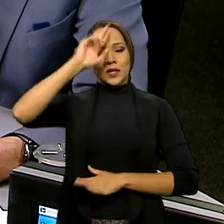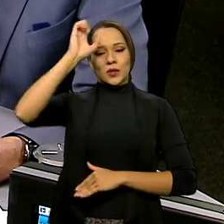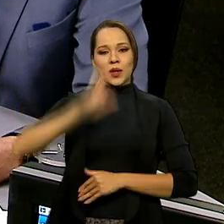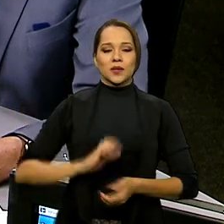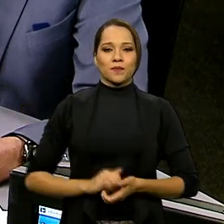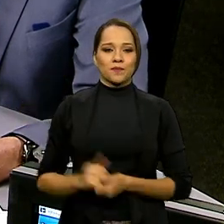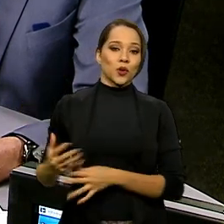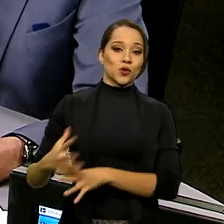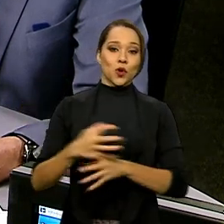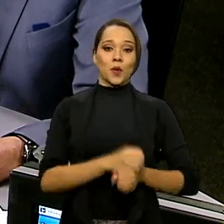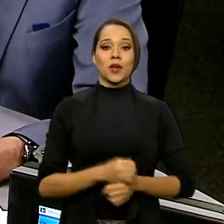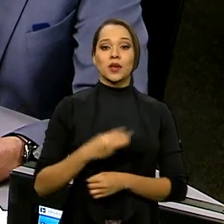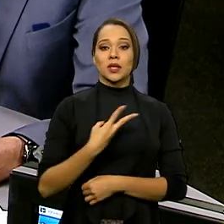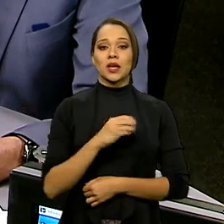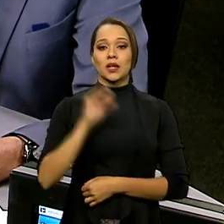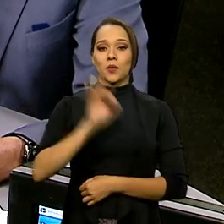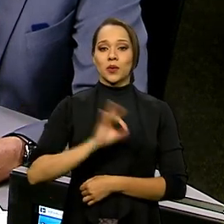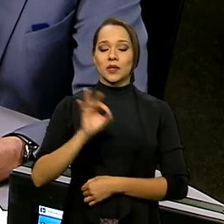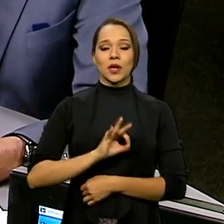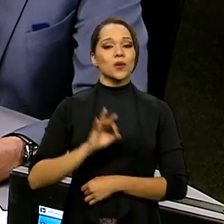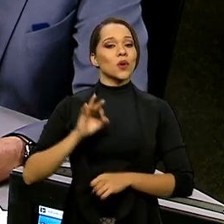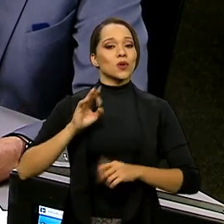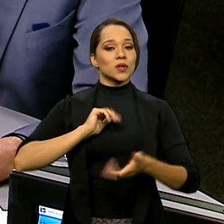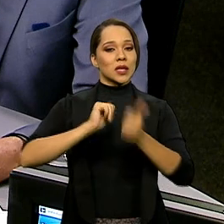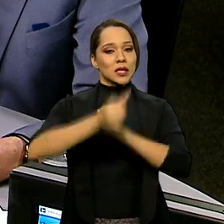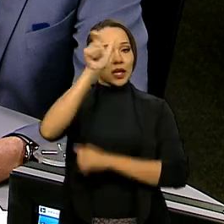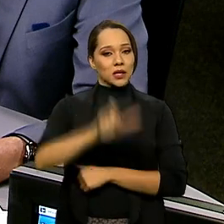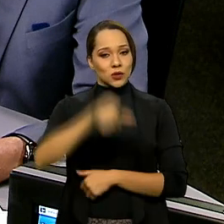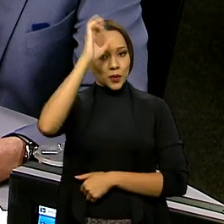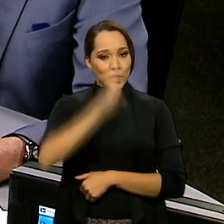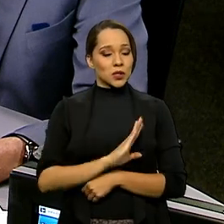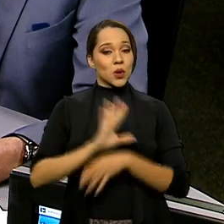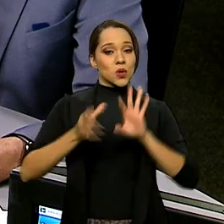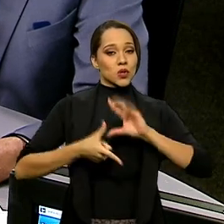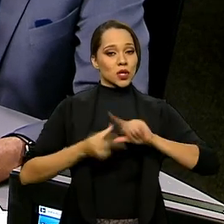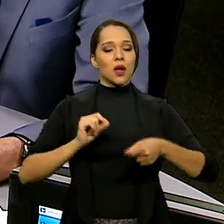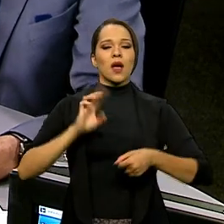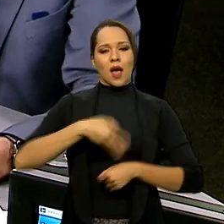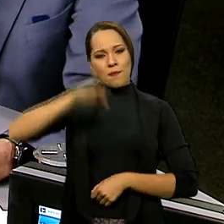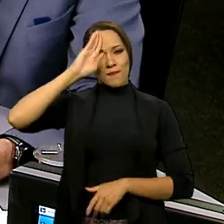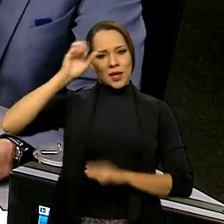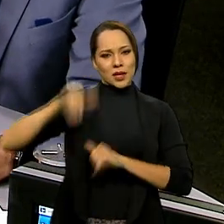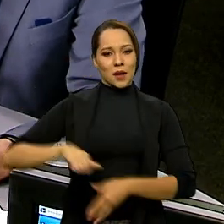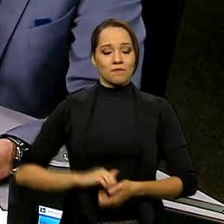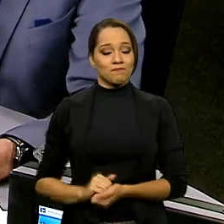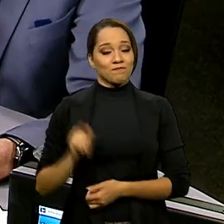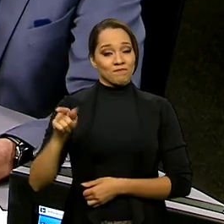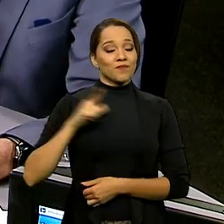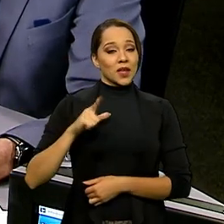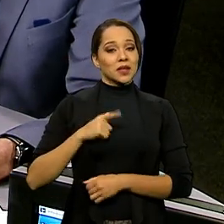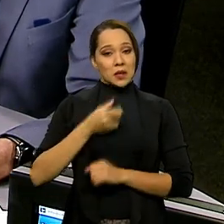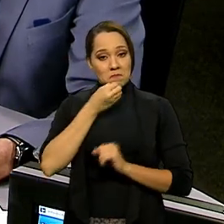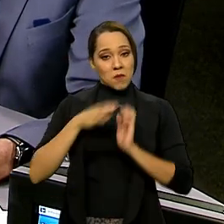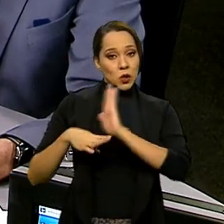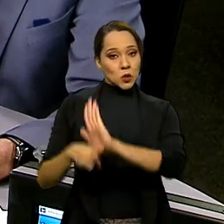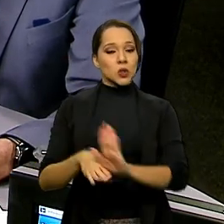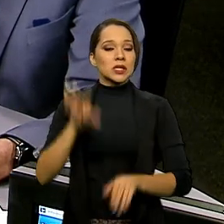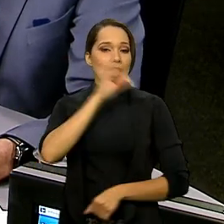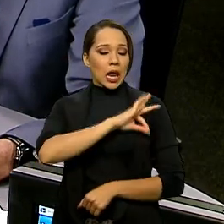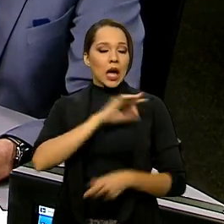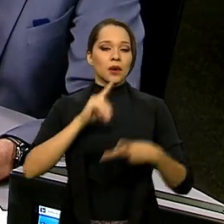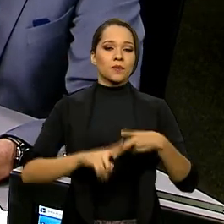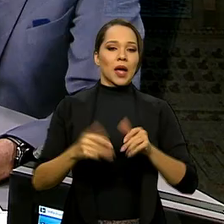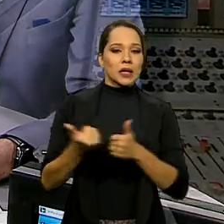Brasileiro. No total, 30% dos atletas brasileiros em Tóquio são militares. Eles recebem benefícios como